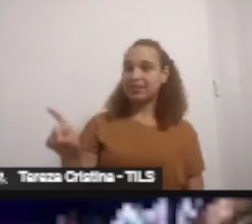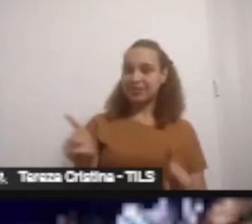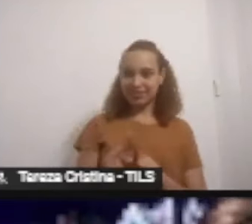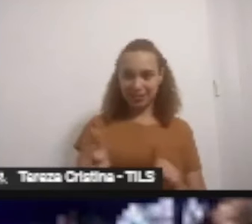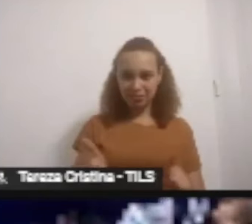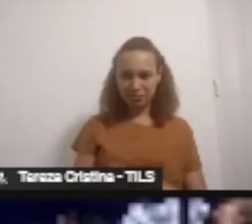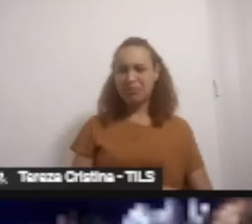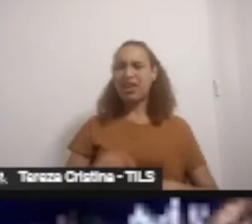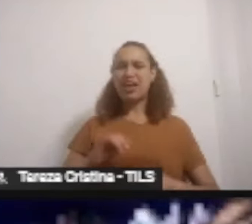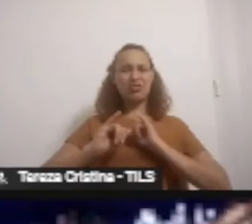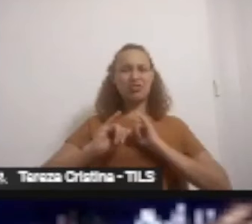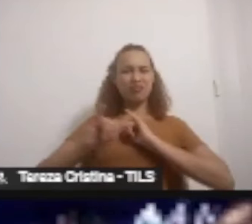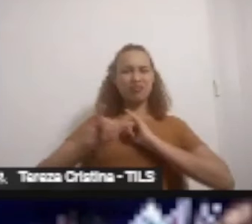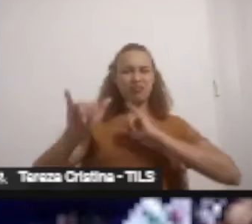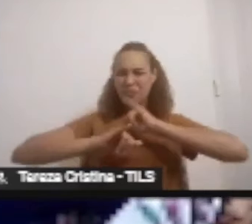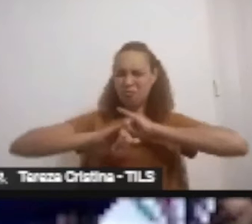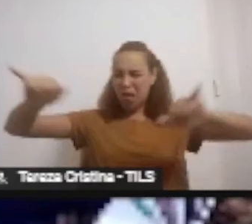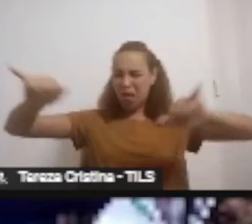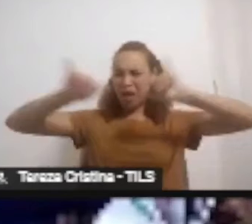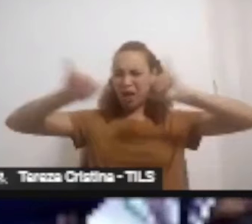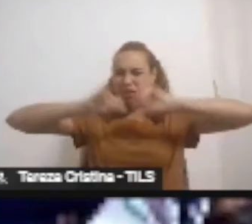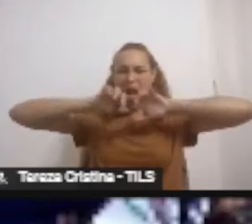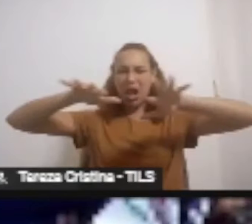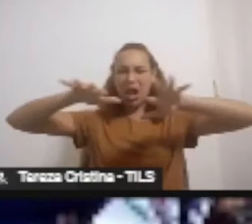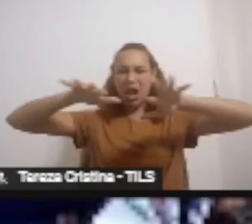essas informações. Carol, quer?